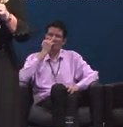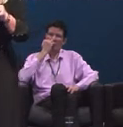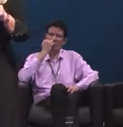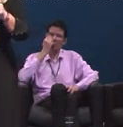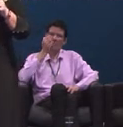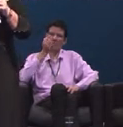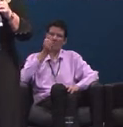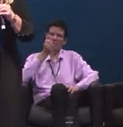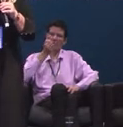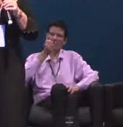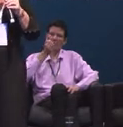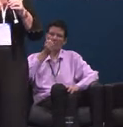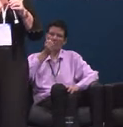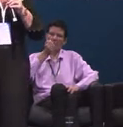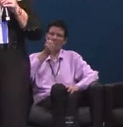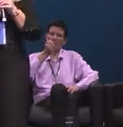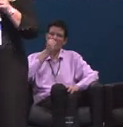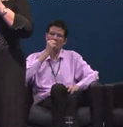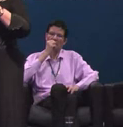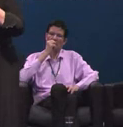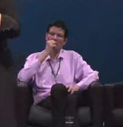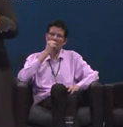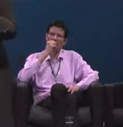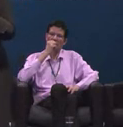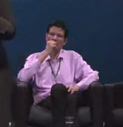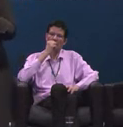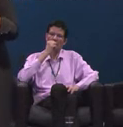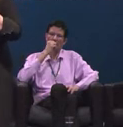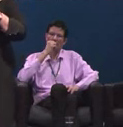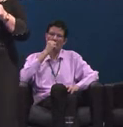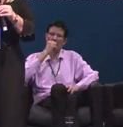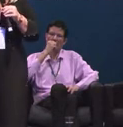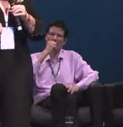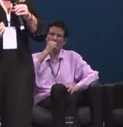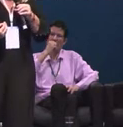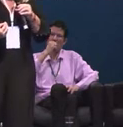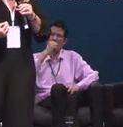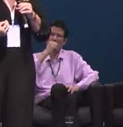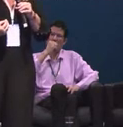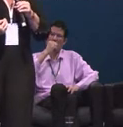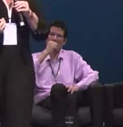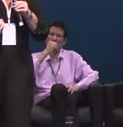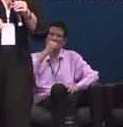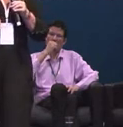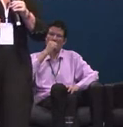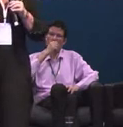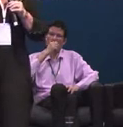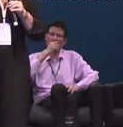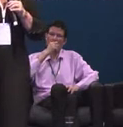suficientes para que aquele planejamento saísse, de fato, com a cara da vigilância sanitária. Então,